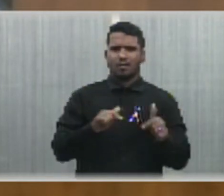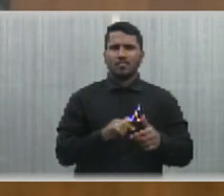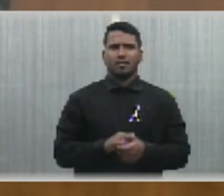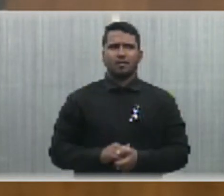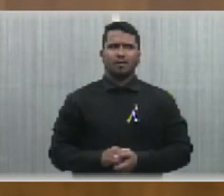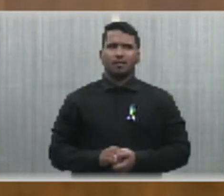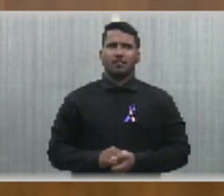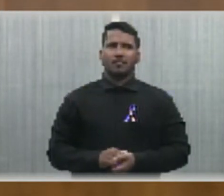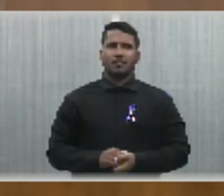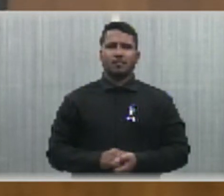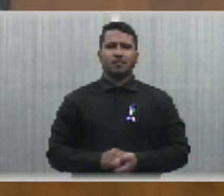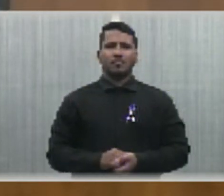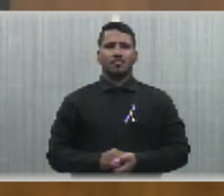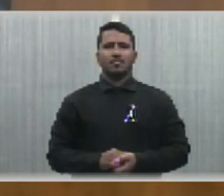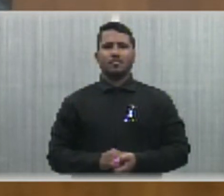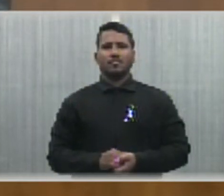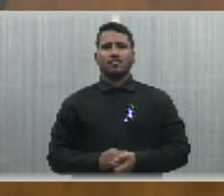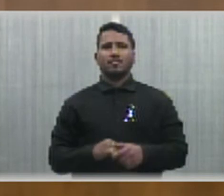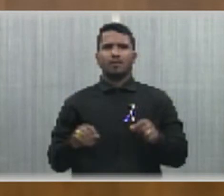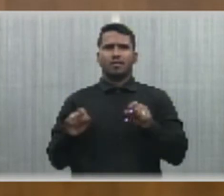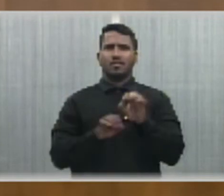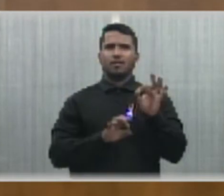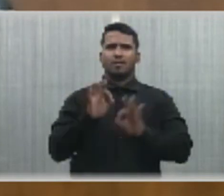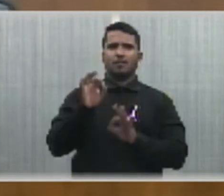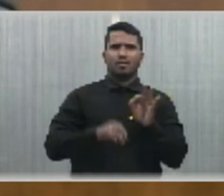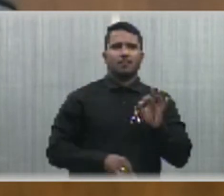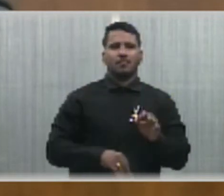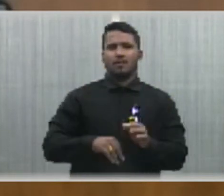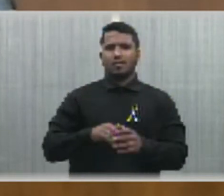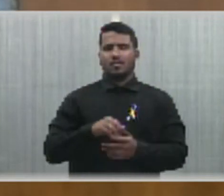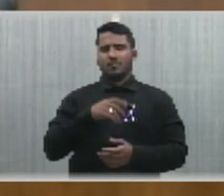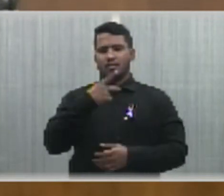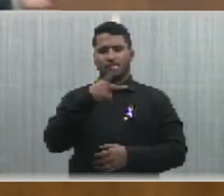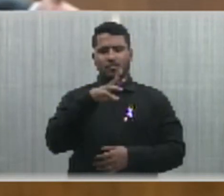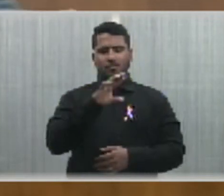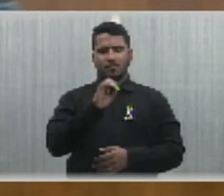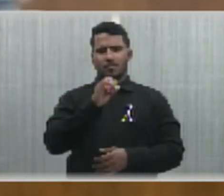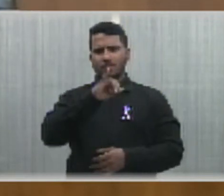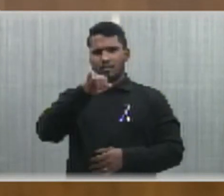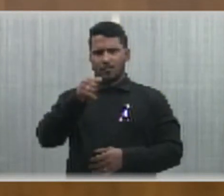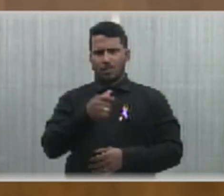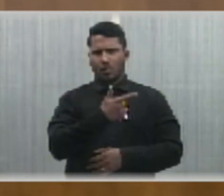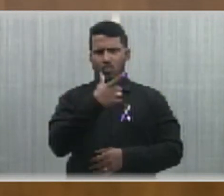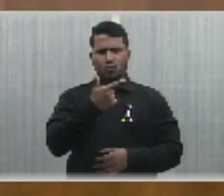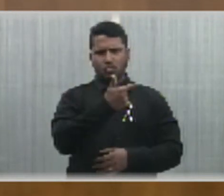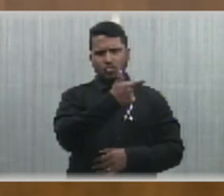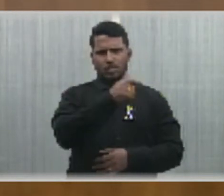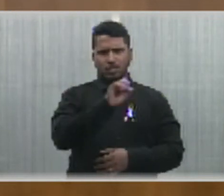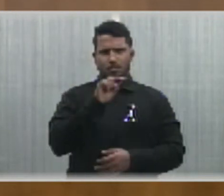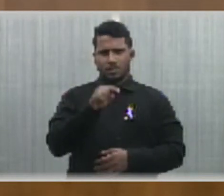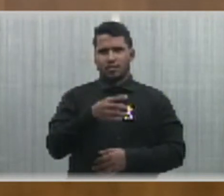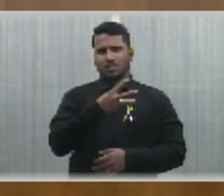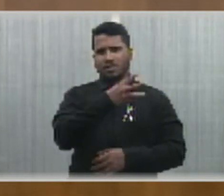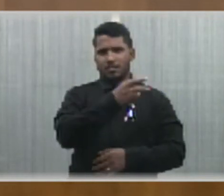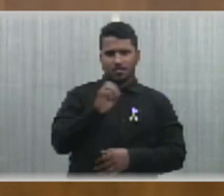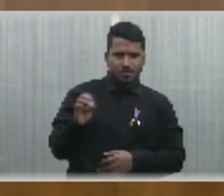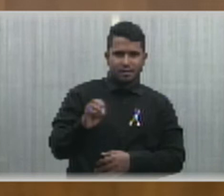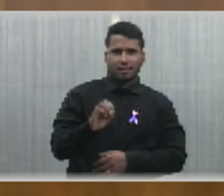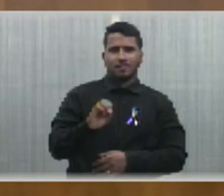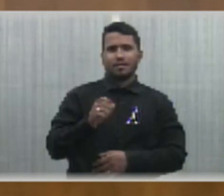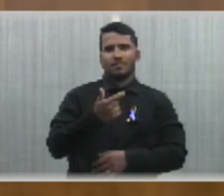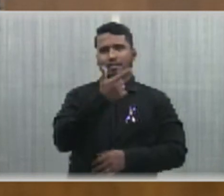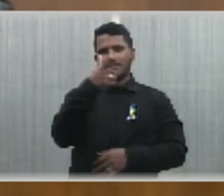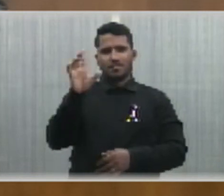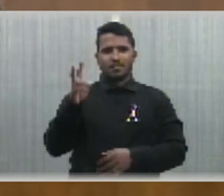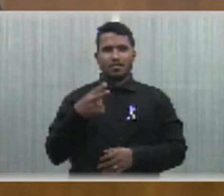de promover este programa de alfabetização, uns dias de 200 mil, outros de 300. Outros já se empolgaram tanto